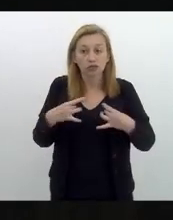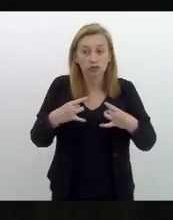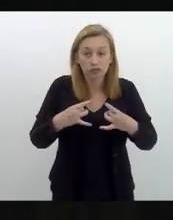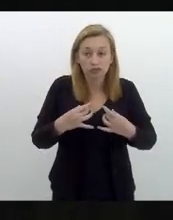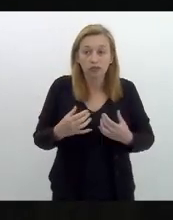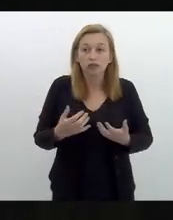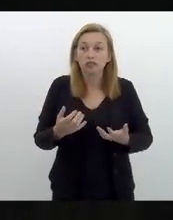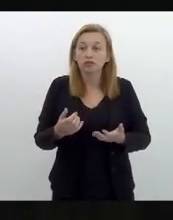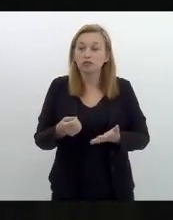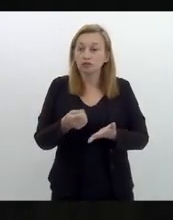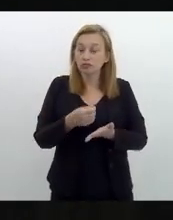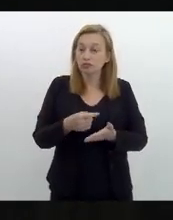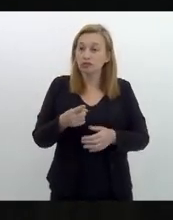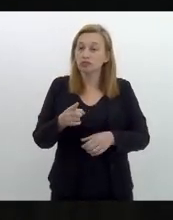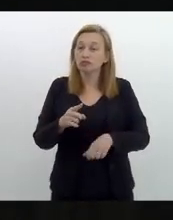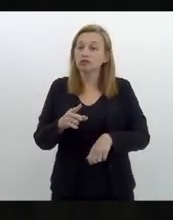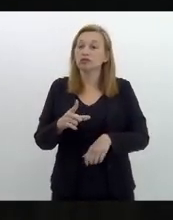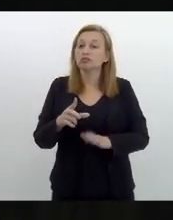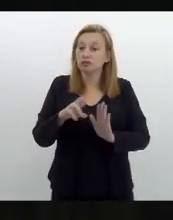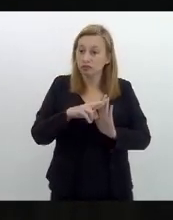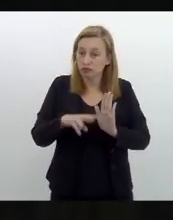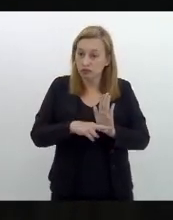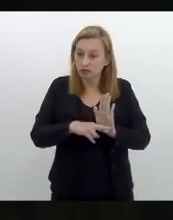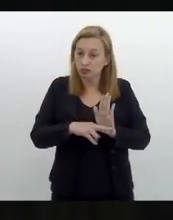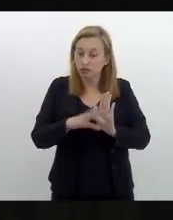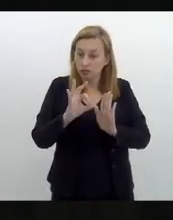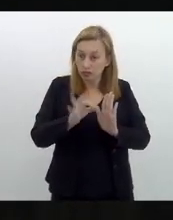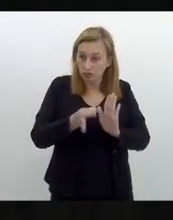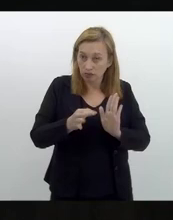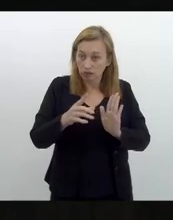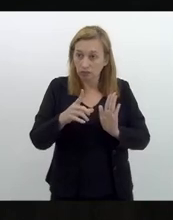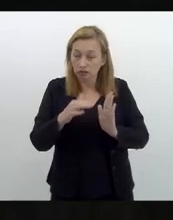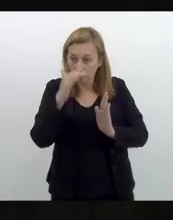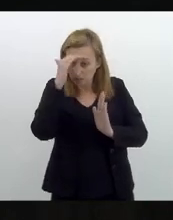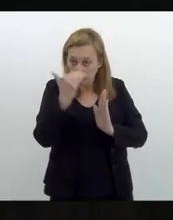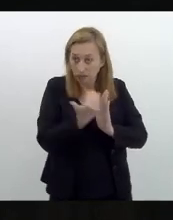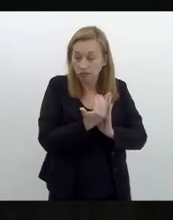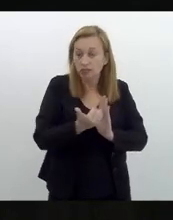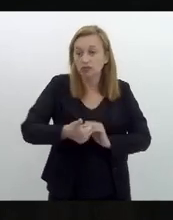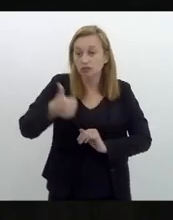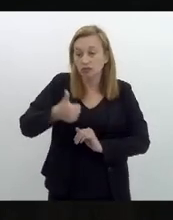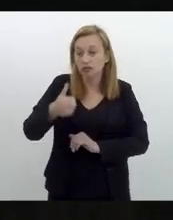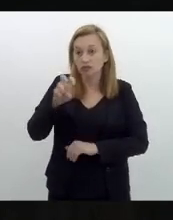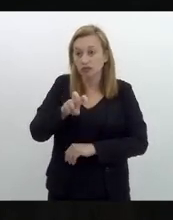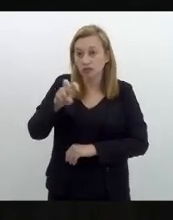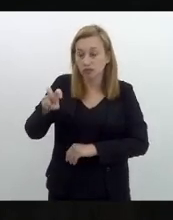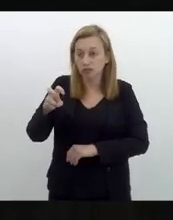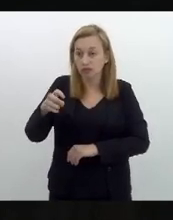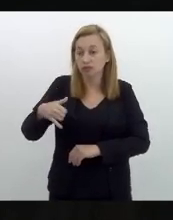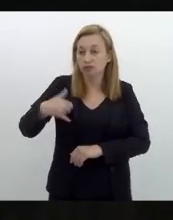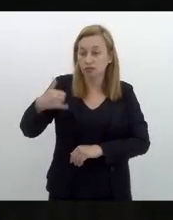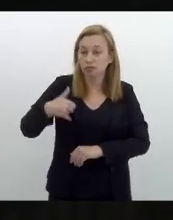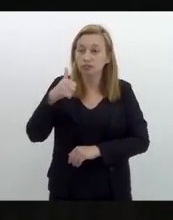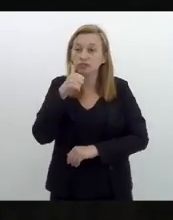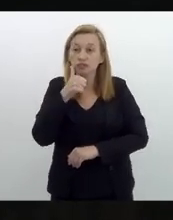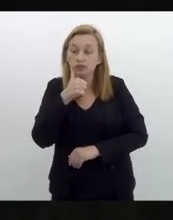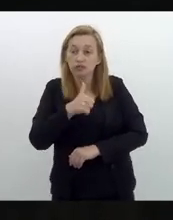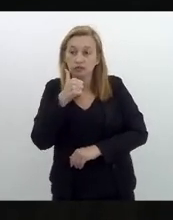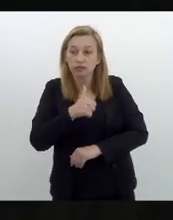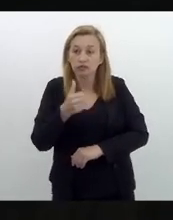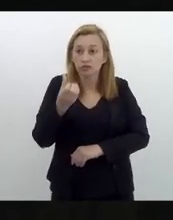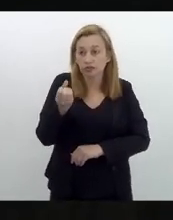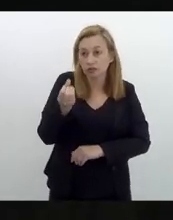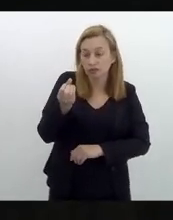quando preencher cumulativamente os seguintes requisitos 1 56 anos de idade se mulher 61